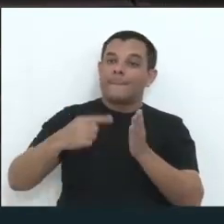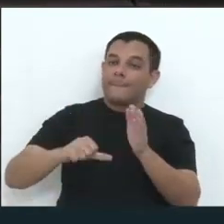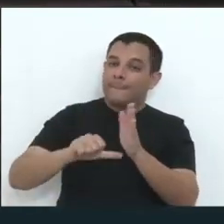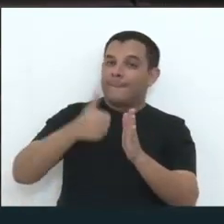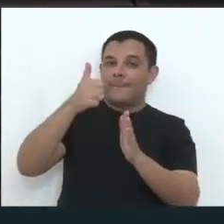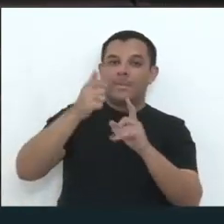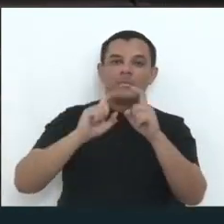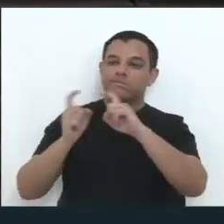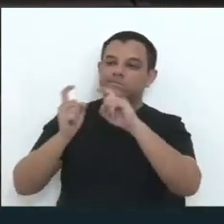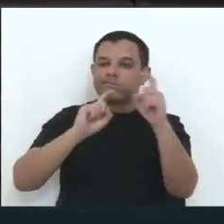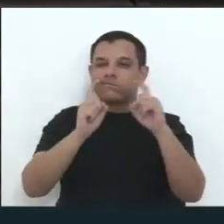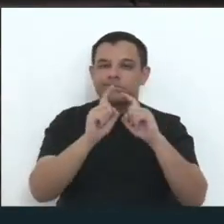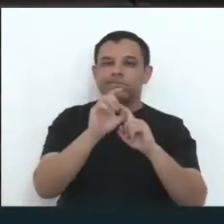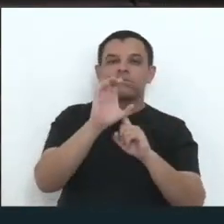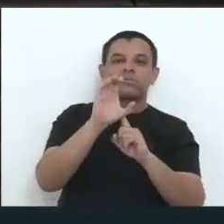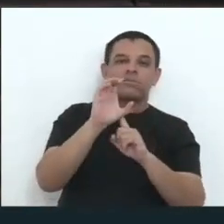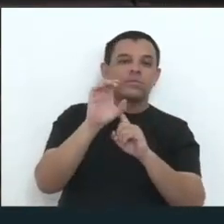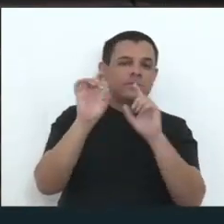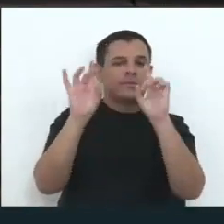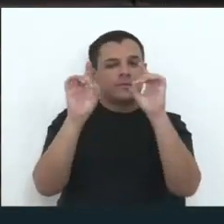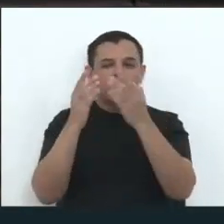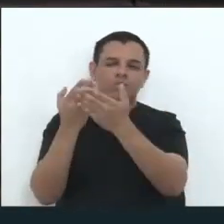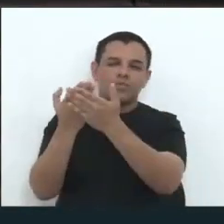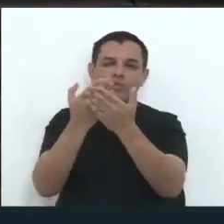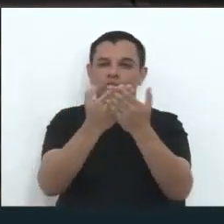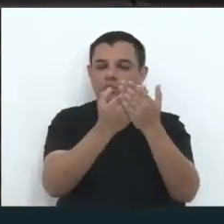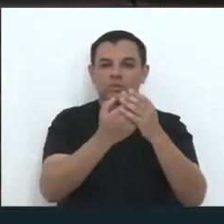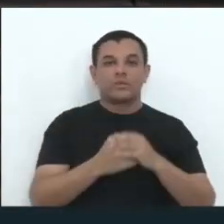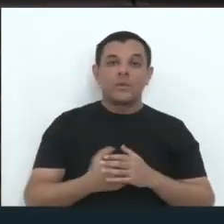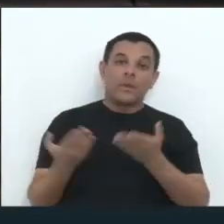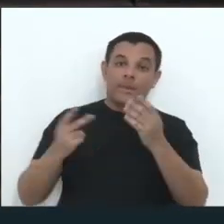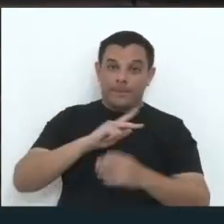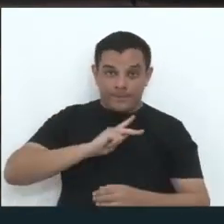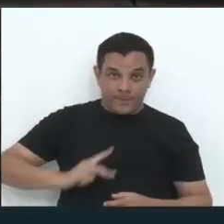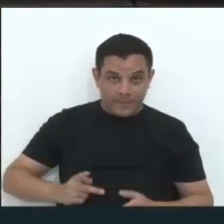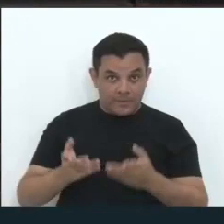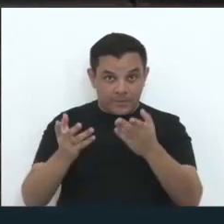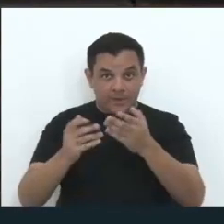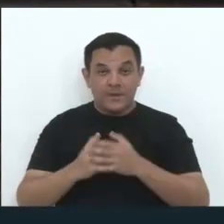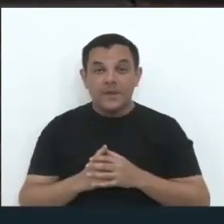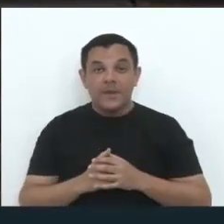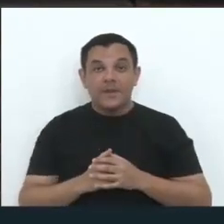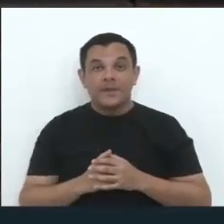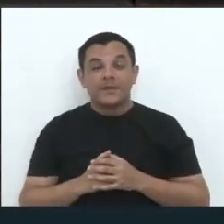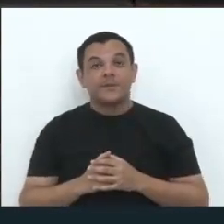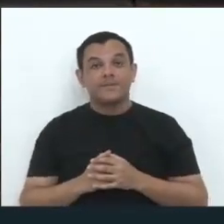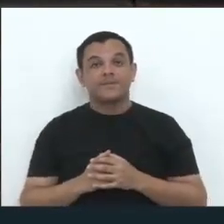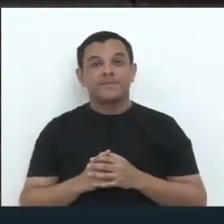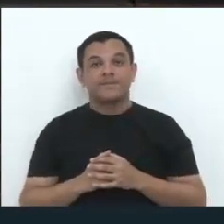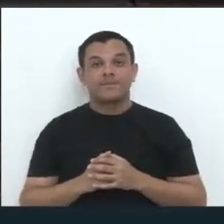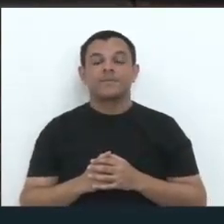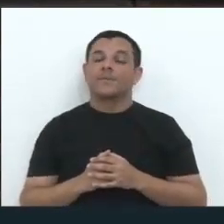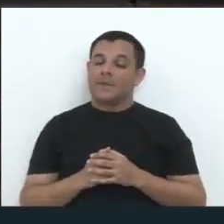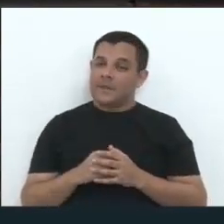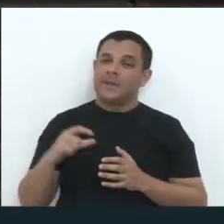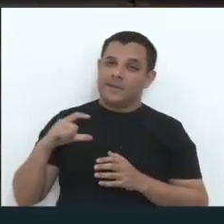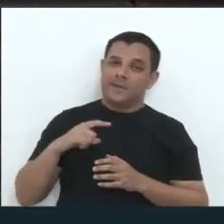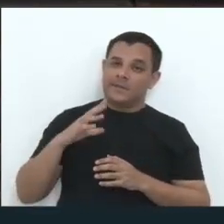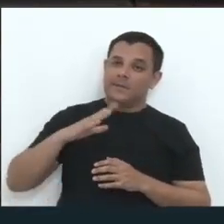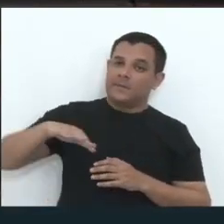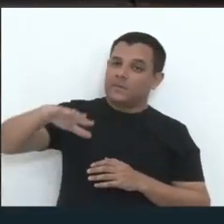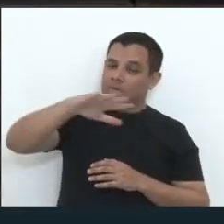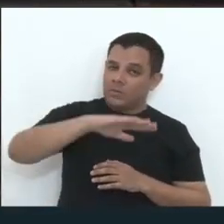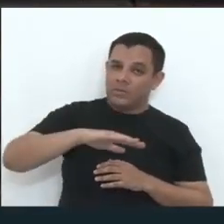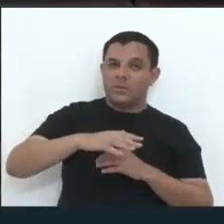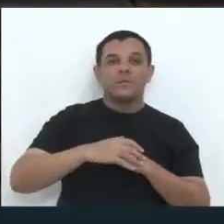Comissão Especial de Estudos. E, senhor presidente, está havendo por parte